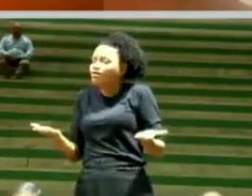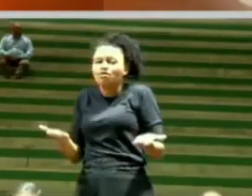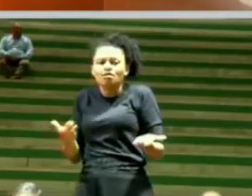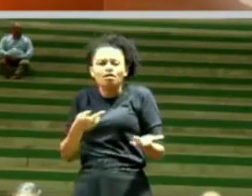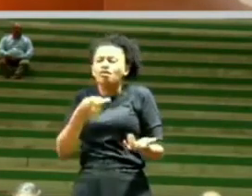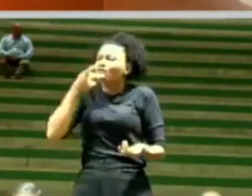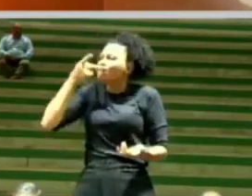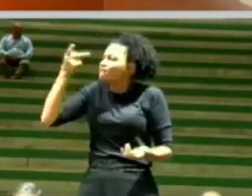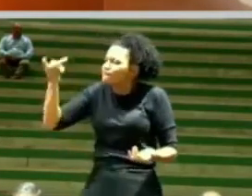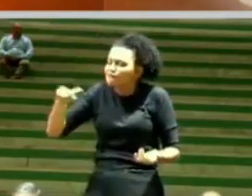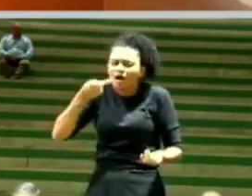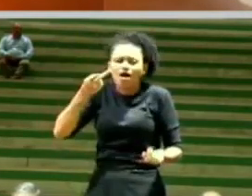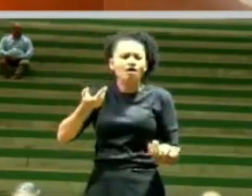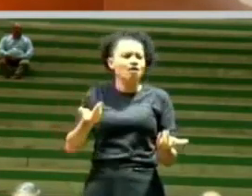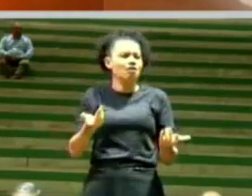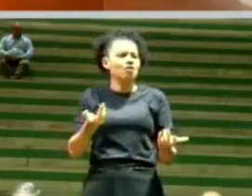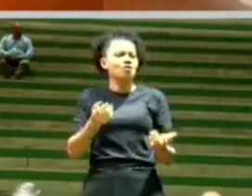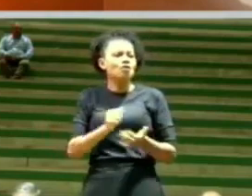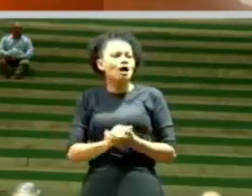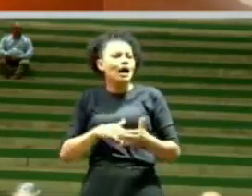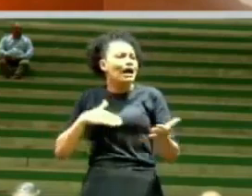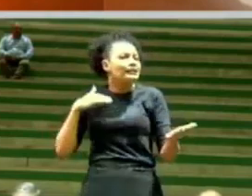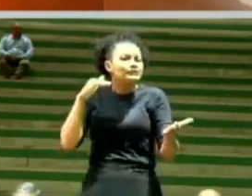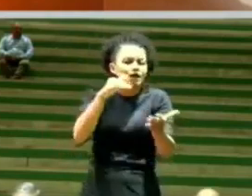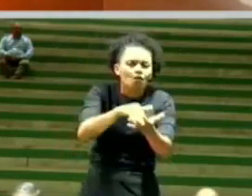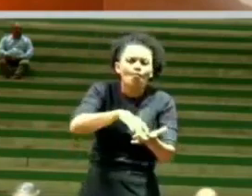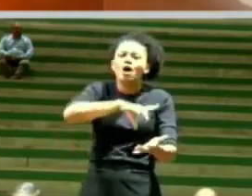até quando o ímpio